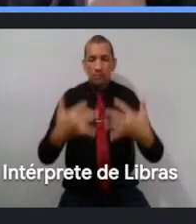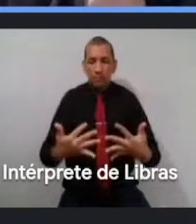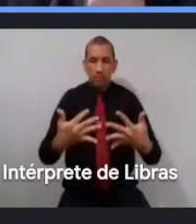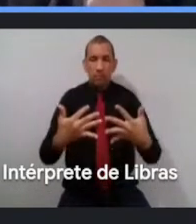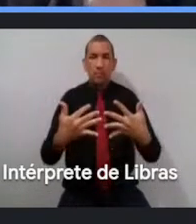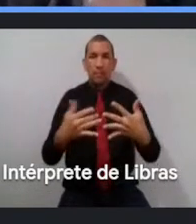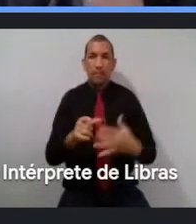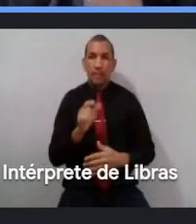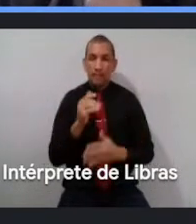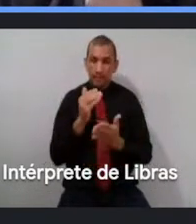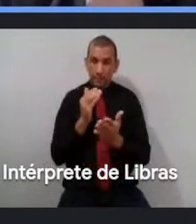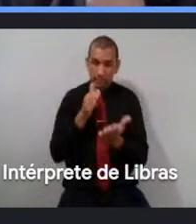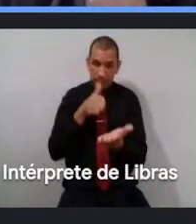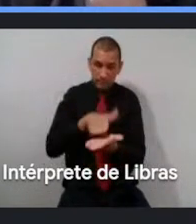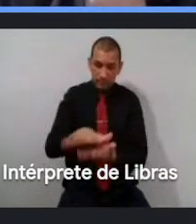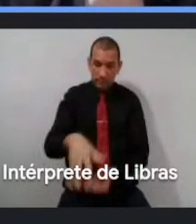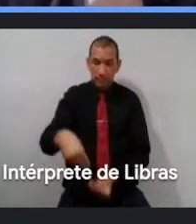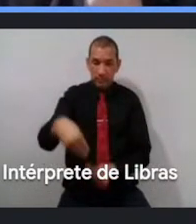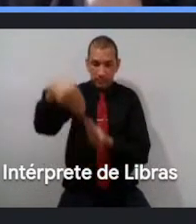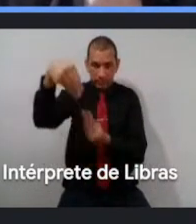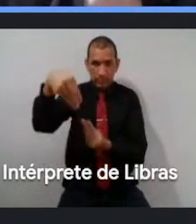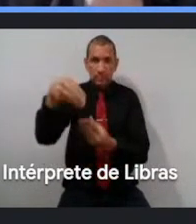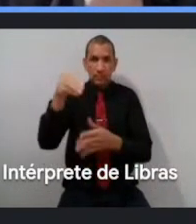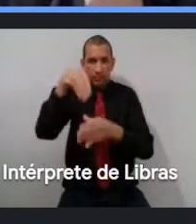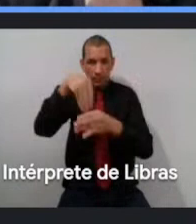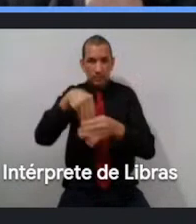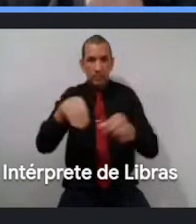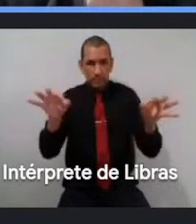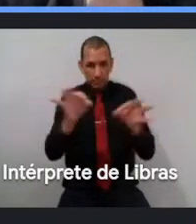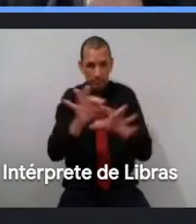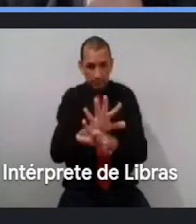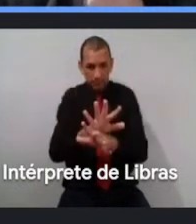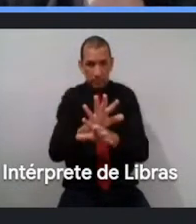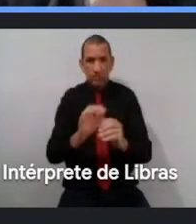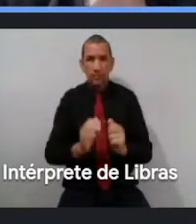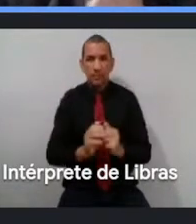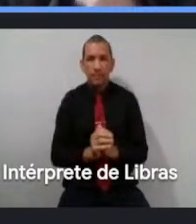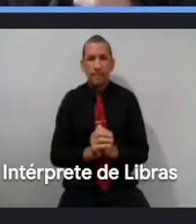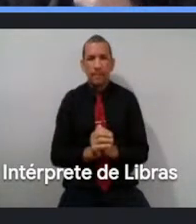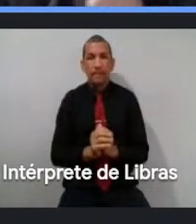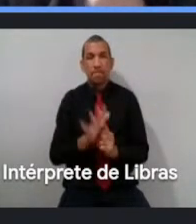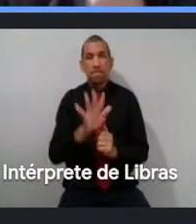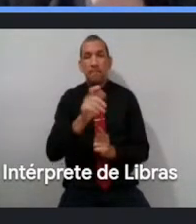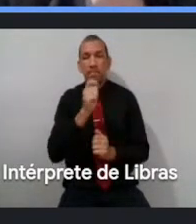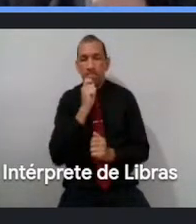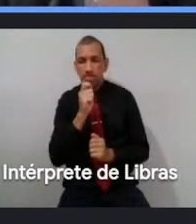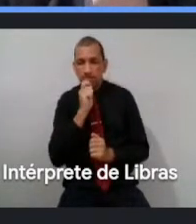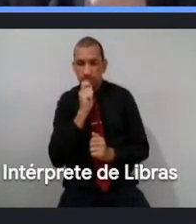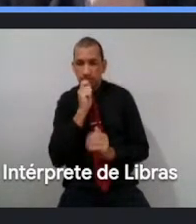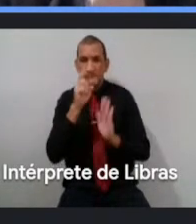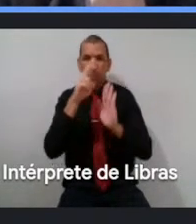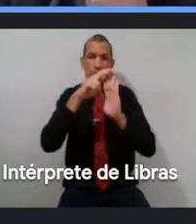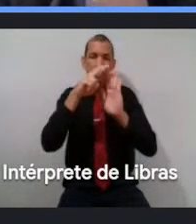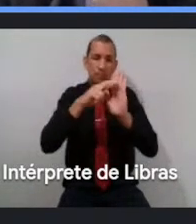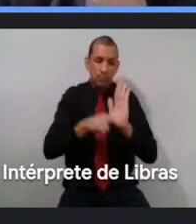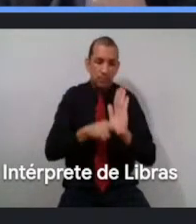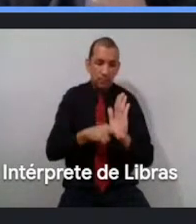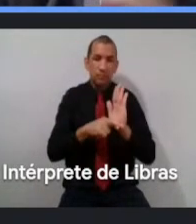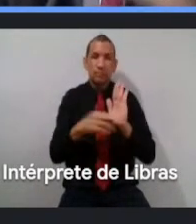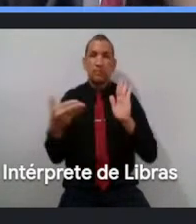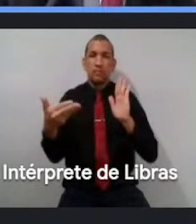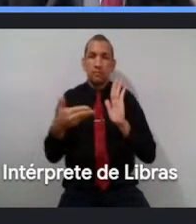para emissão da certidão de quitação eleitoral e é por ausência dos requisitos